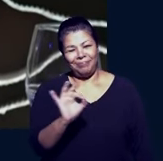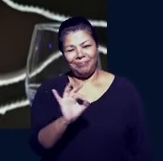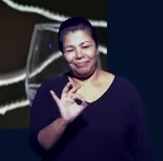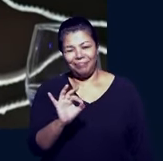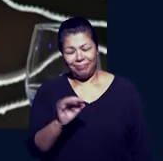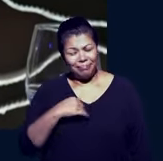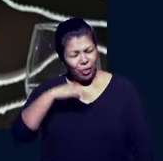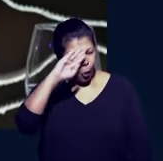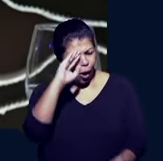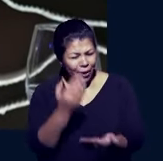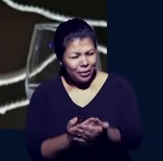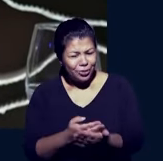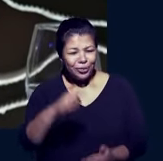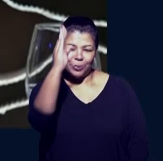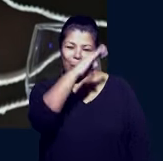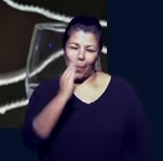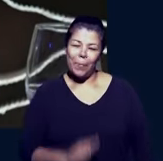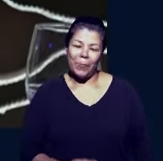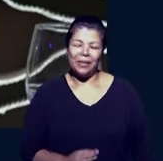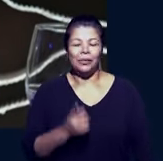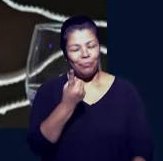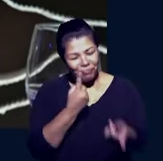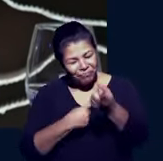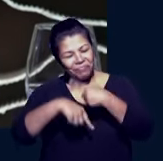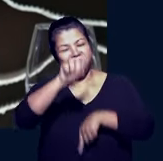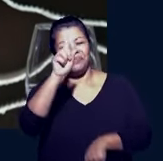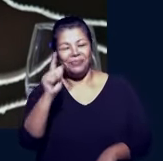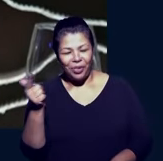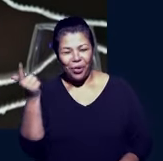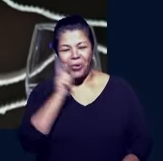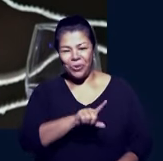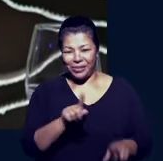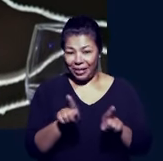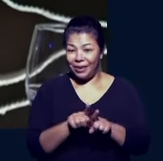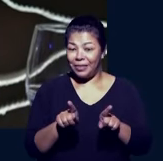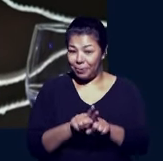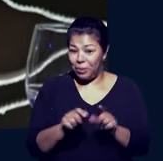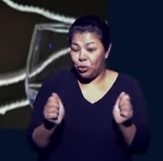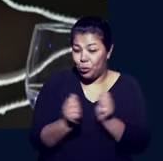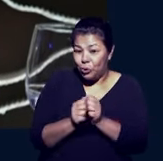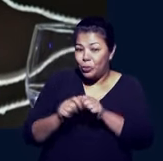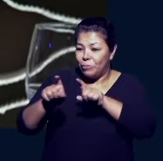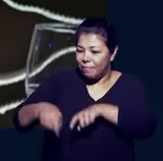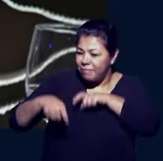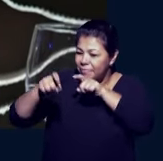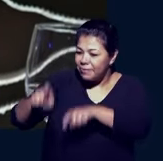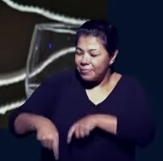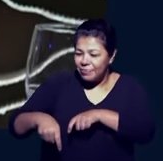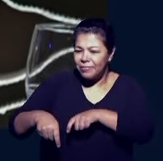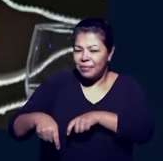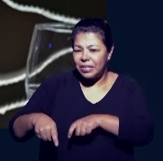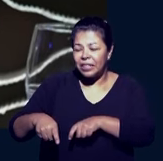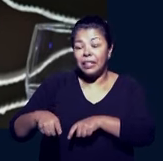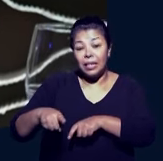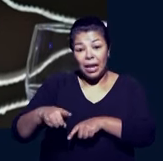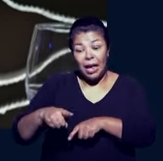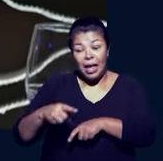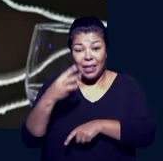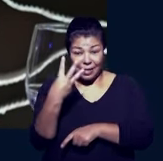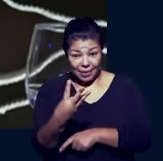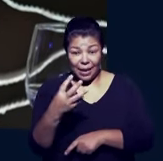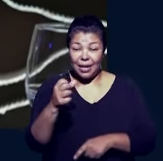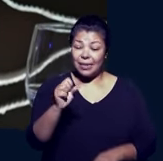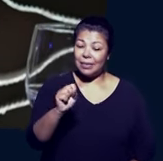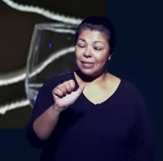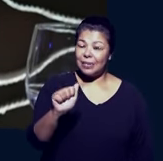pode crescer ainda muito mais com essa agricultura fazendo três safras por ano nó precisamos de crédito